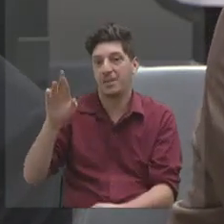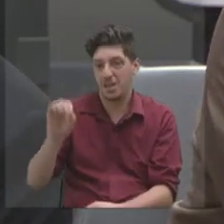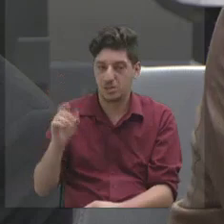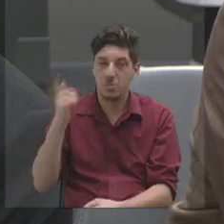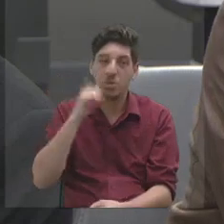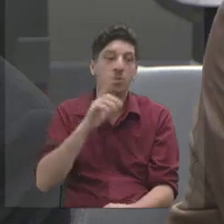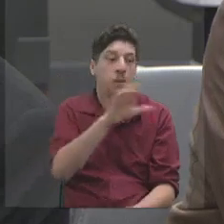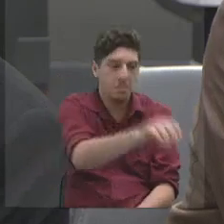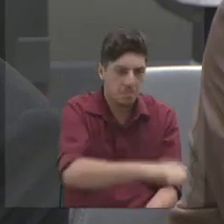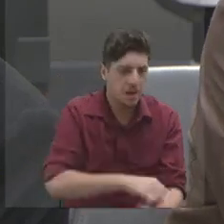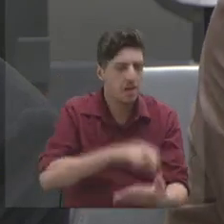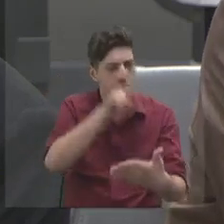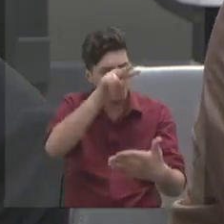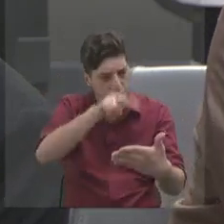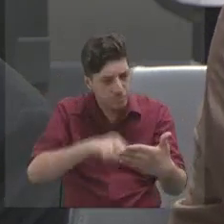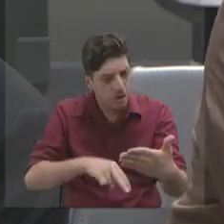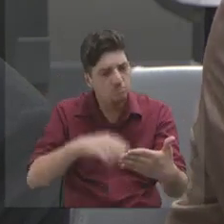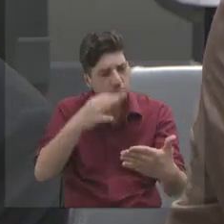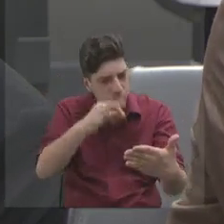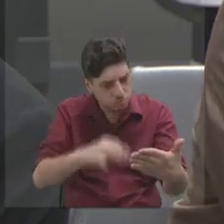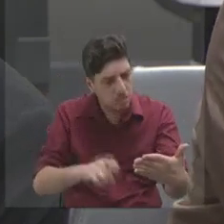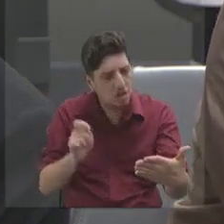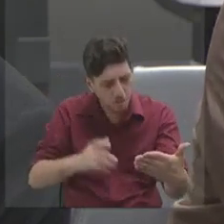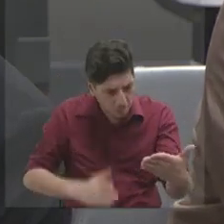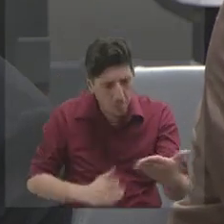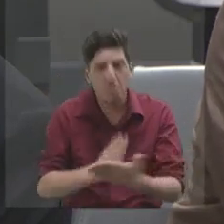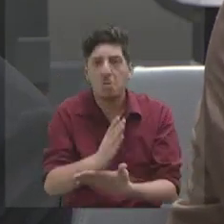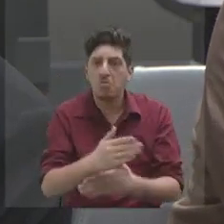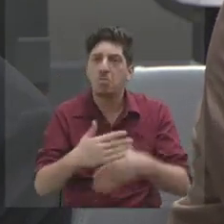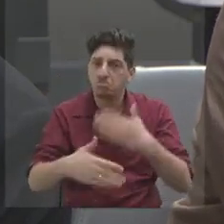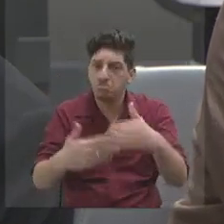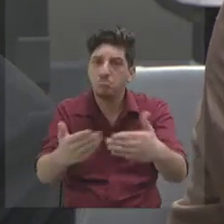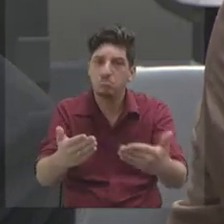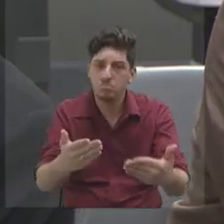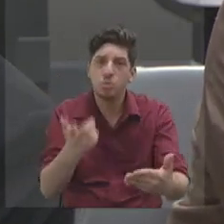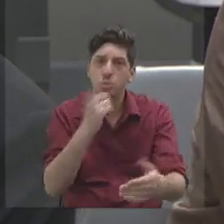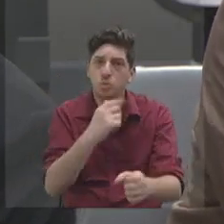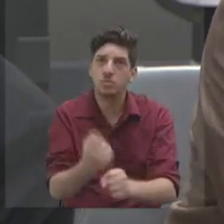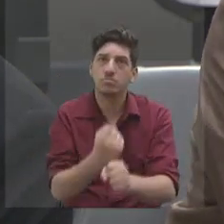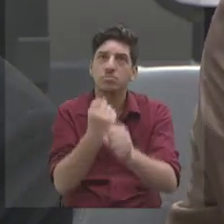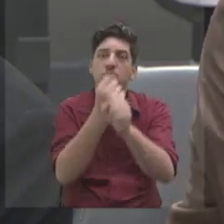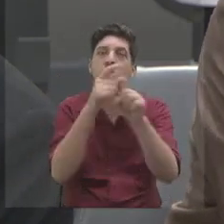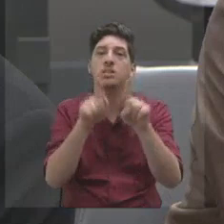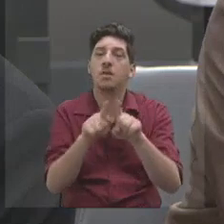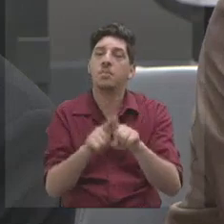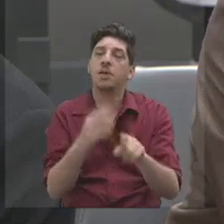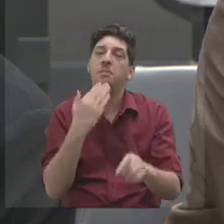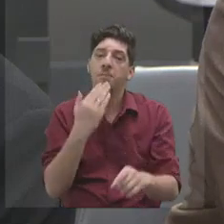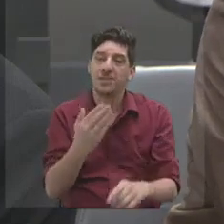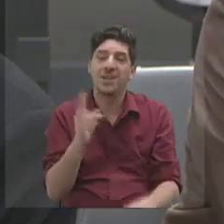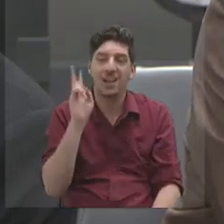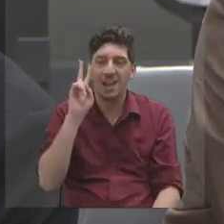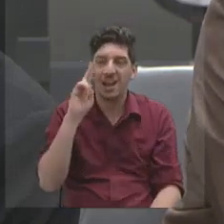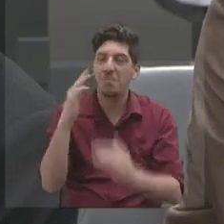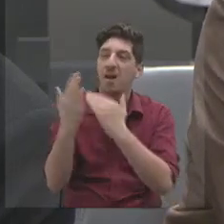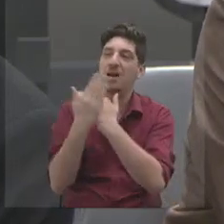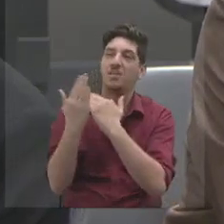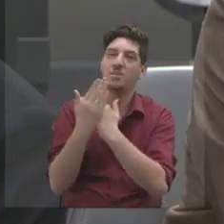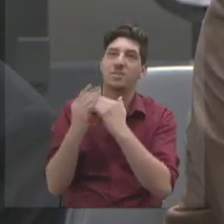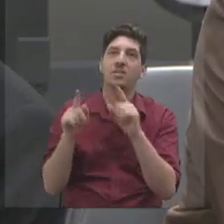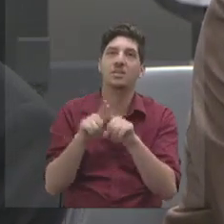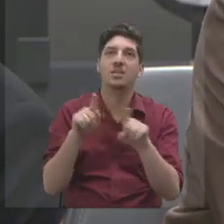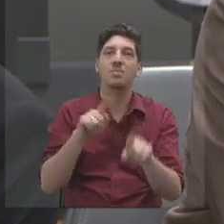pudesse andar para que esse projeto realmente pudesse acontecer pedimos inclusive ajuda na época até o Dr José Arthur através